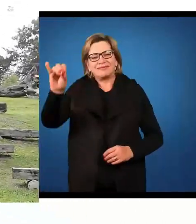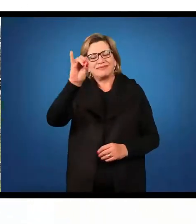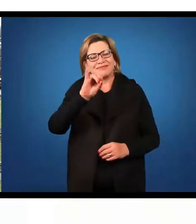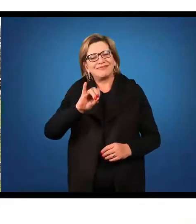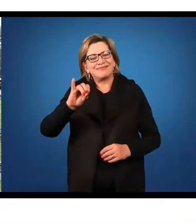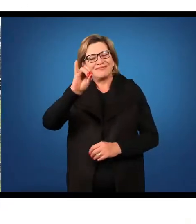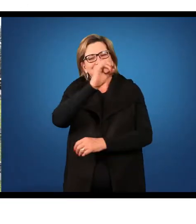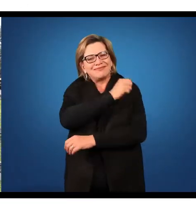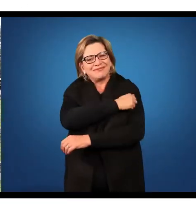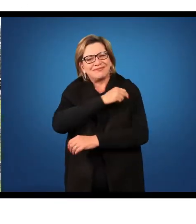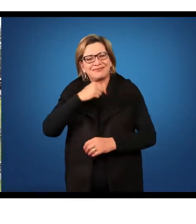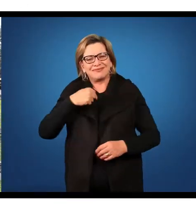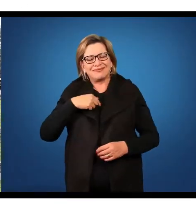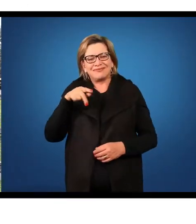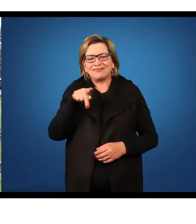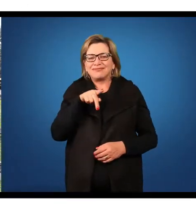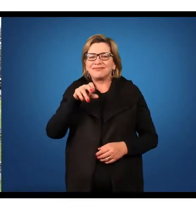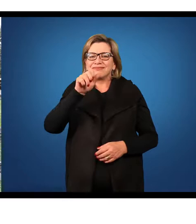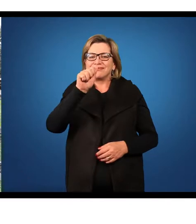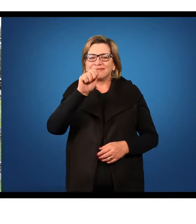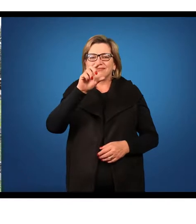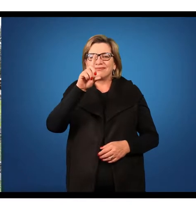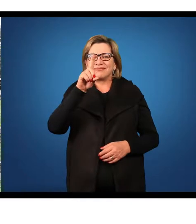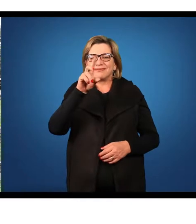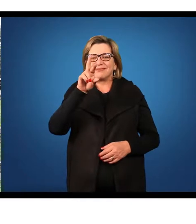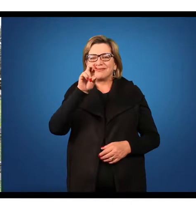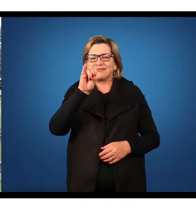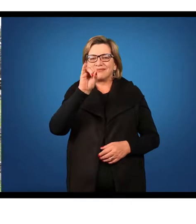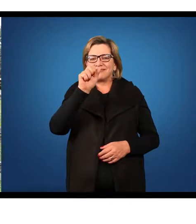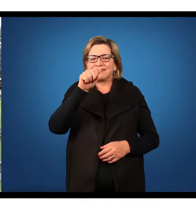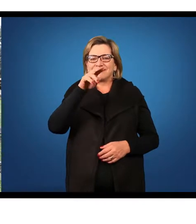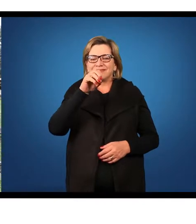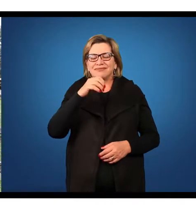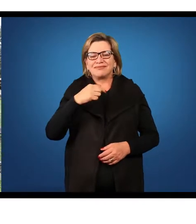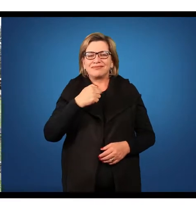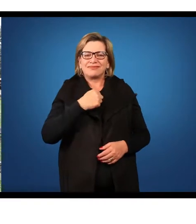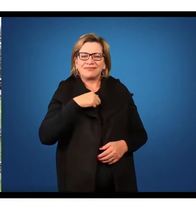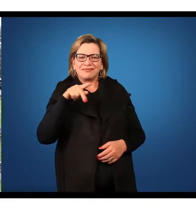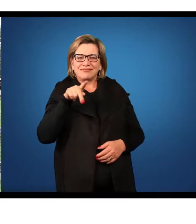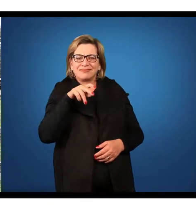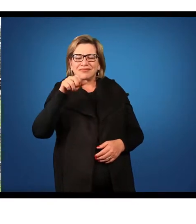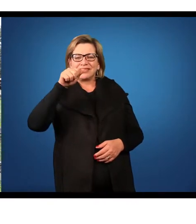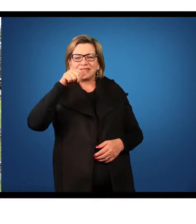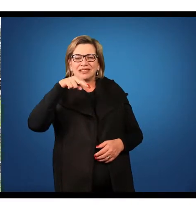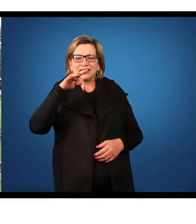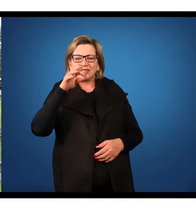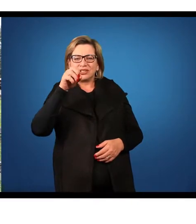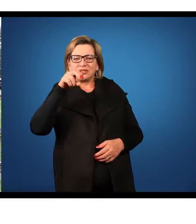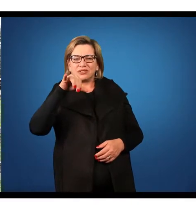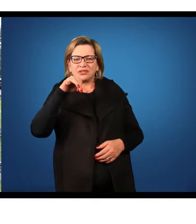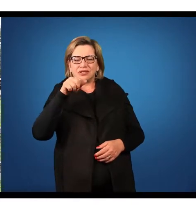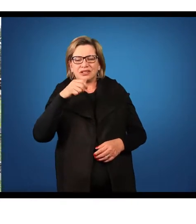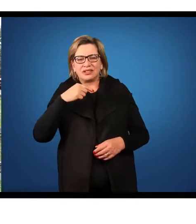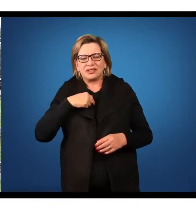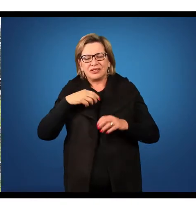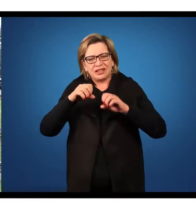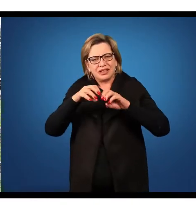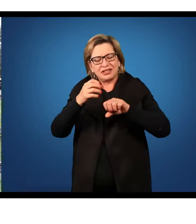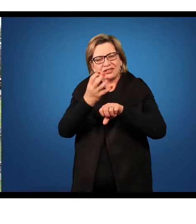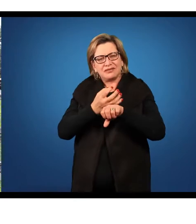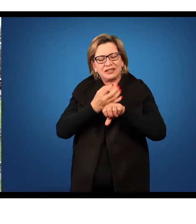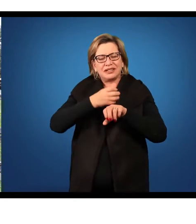Olá pessoal, eu sou o professor Adriano Silvério. Eu sou a professora Tânia Moura. E nós iremos trabalhar com vocês a disciplina Sistemática Vegetal